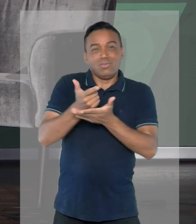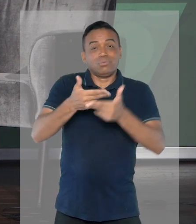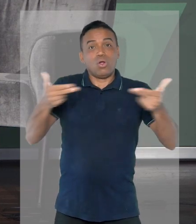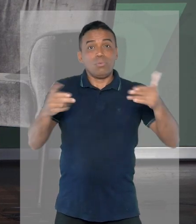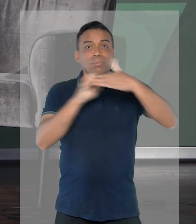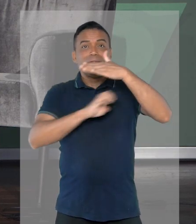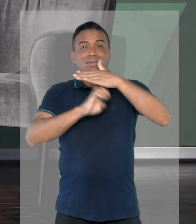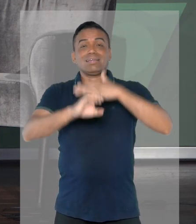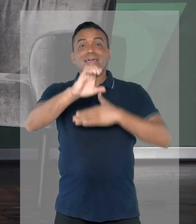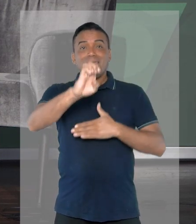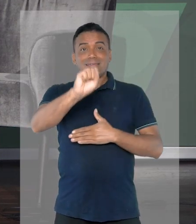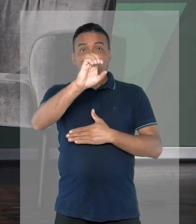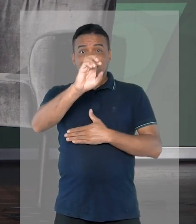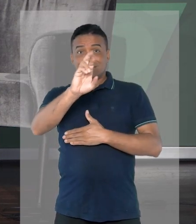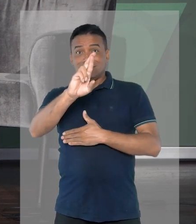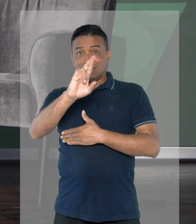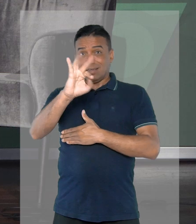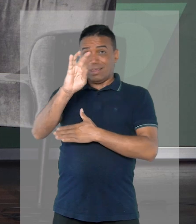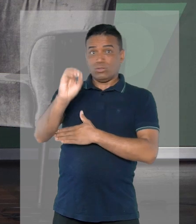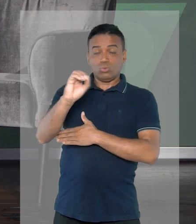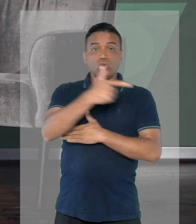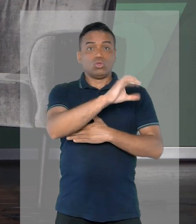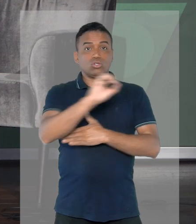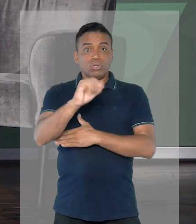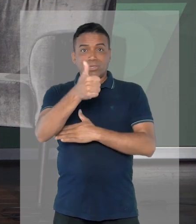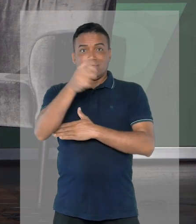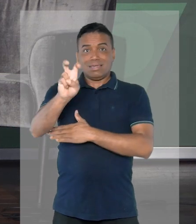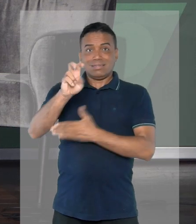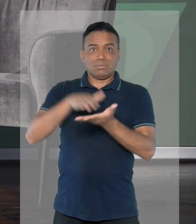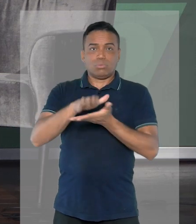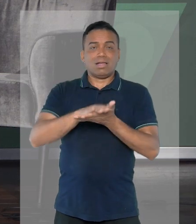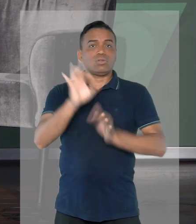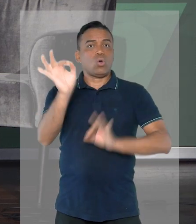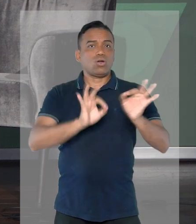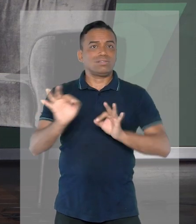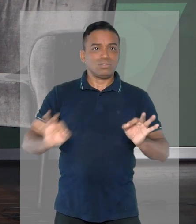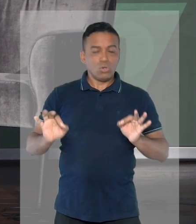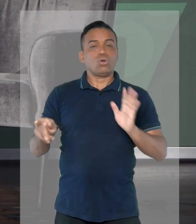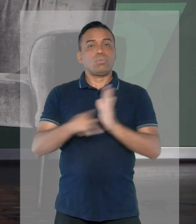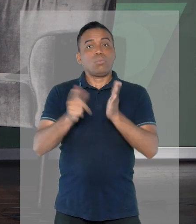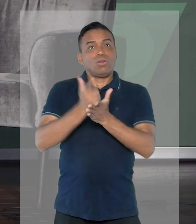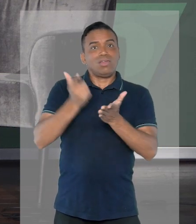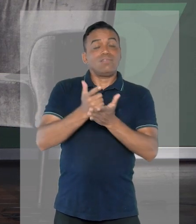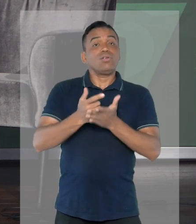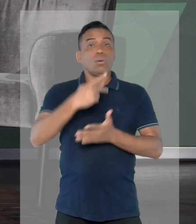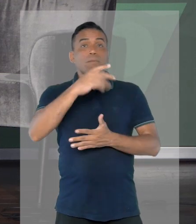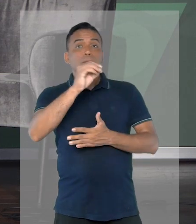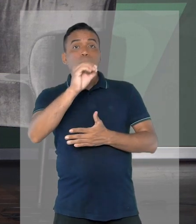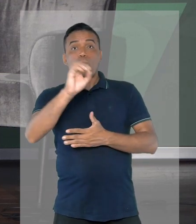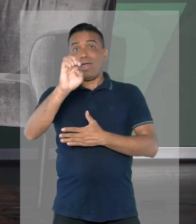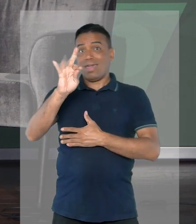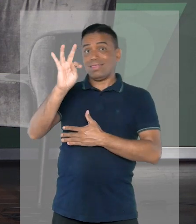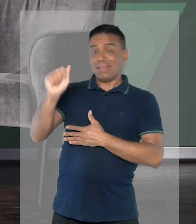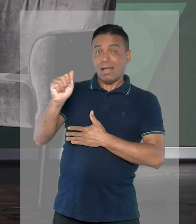pela editora Scriptum, em 2015, que ele foi publicado, e organizador do volume Sou Poeta Menor,